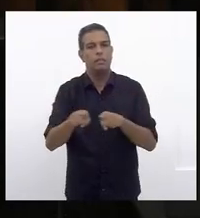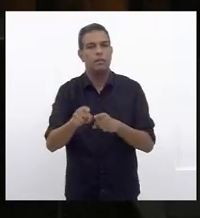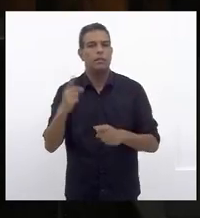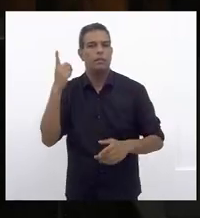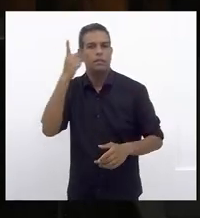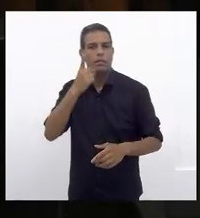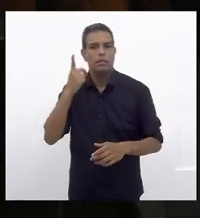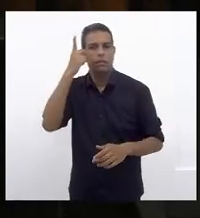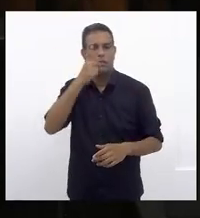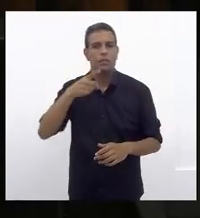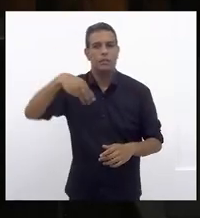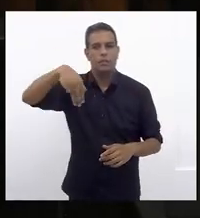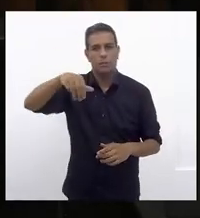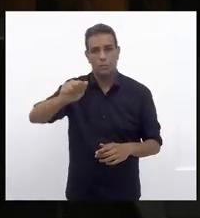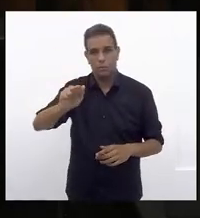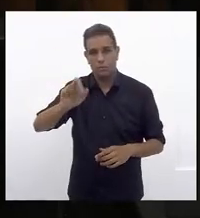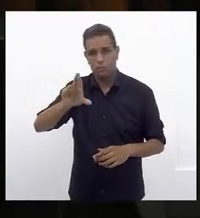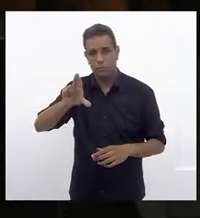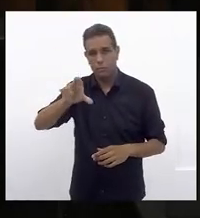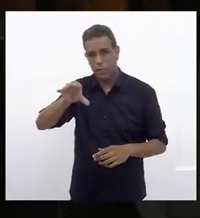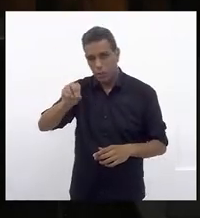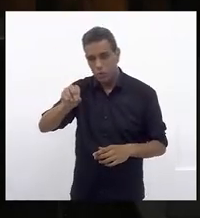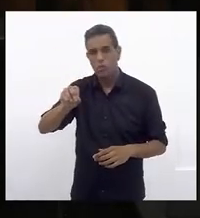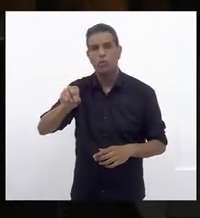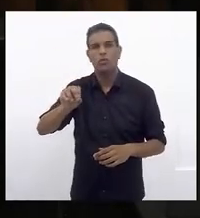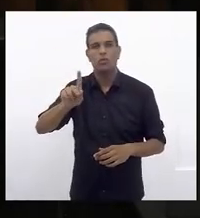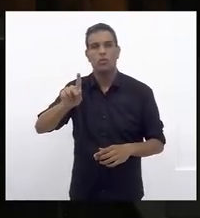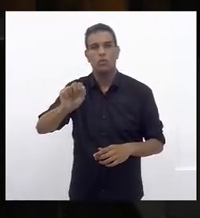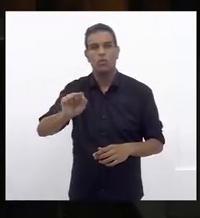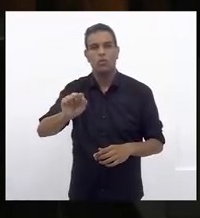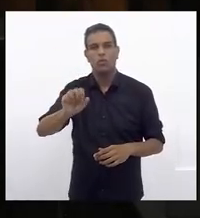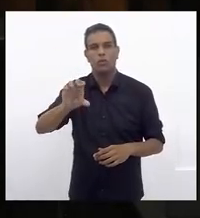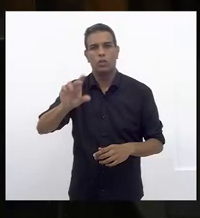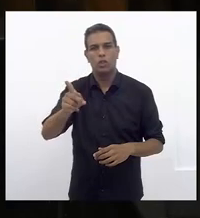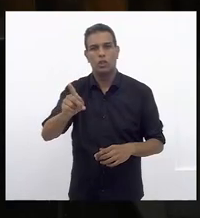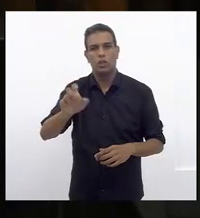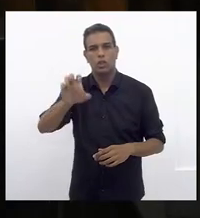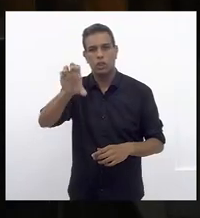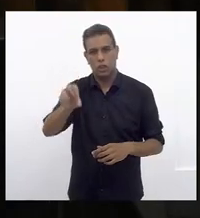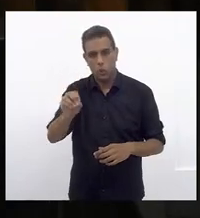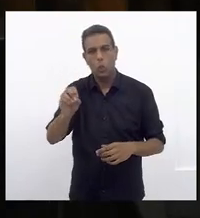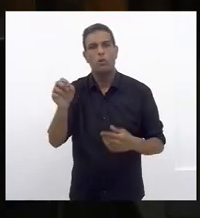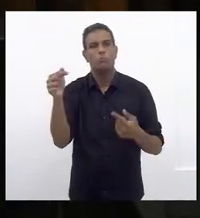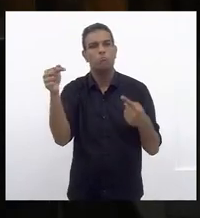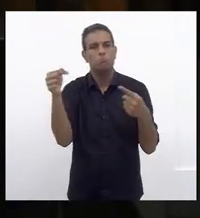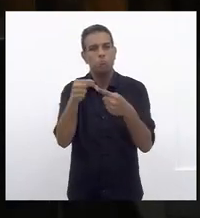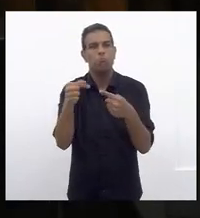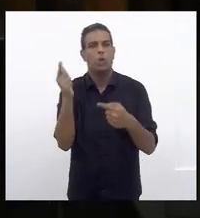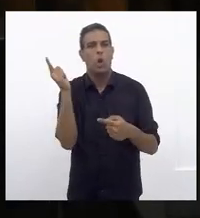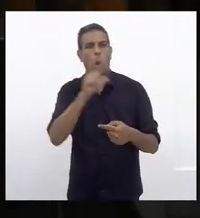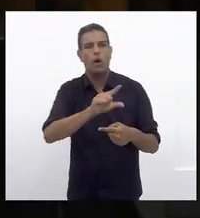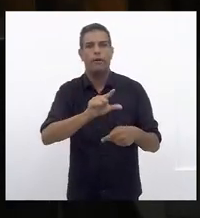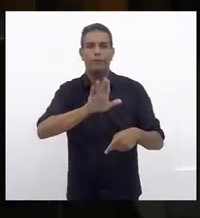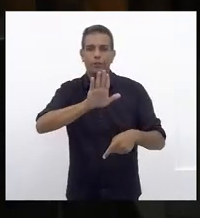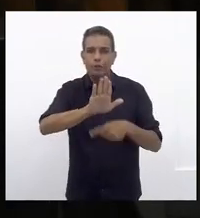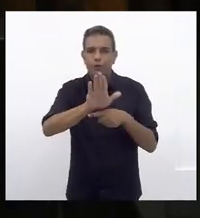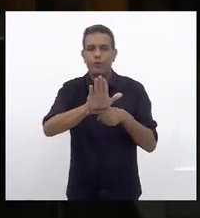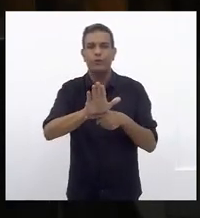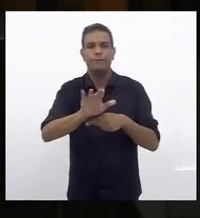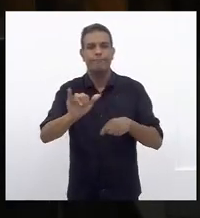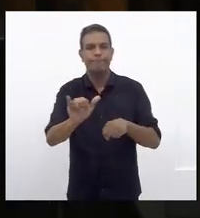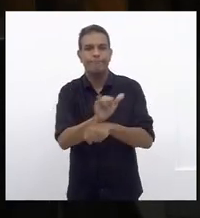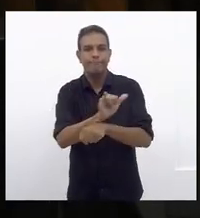deputado Márcio Pacheco, que nos ajudou a superar os obstáculos